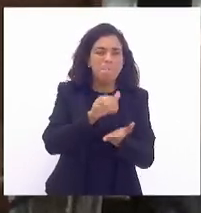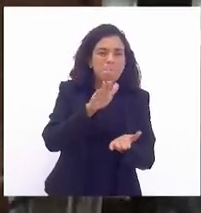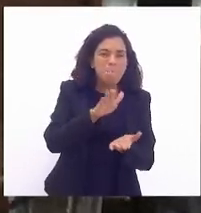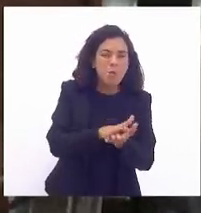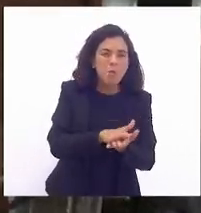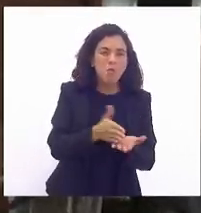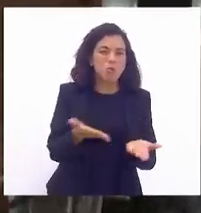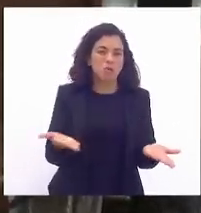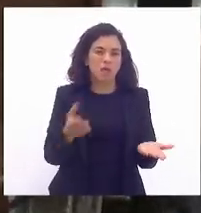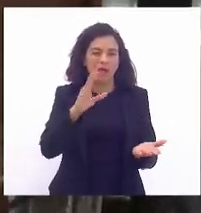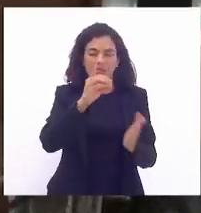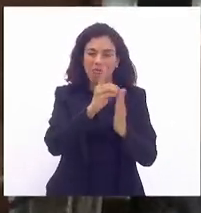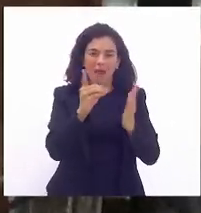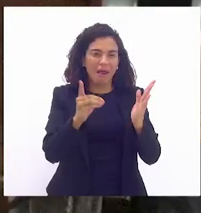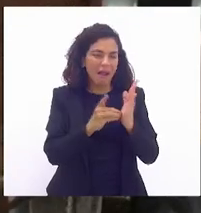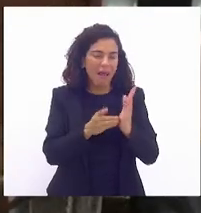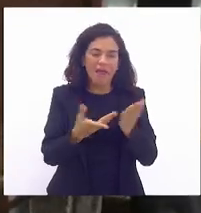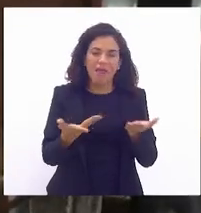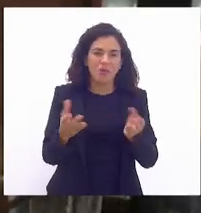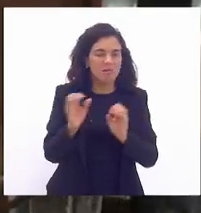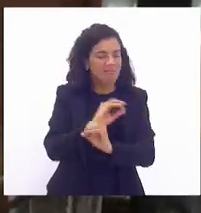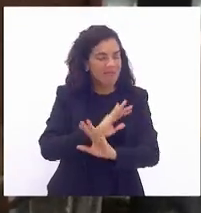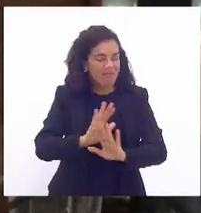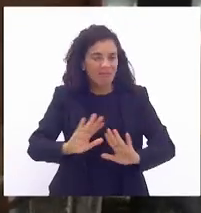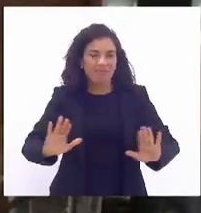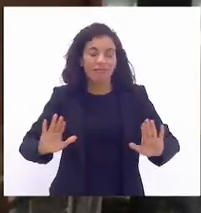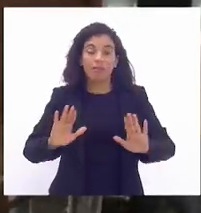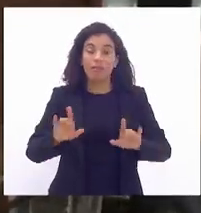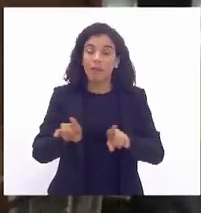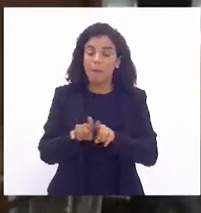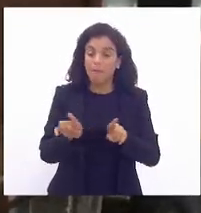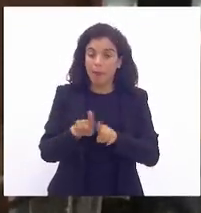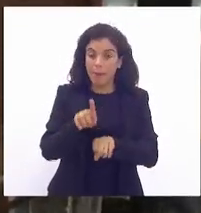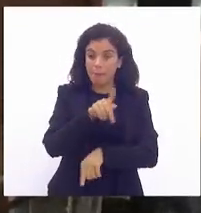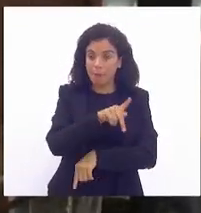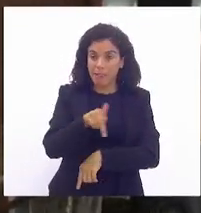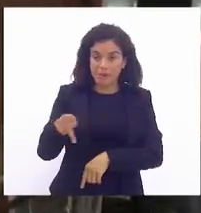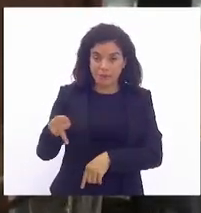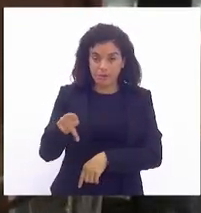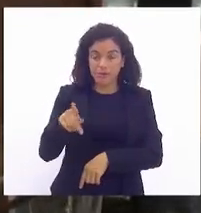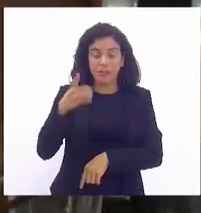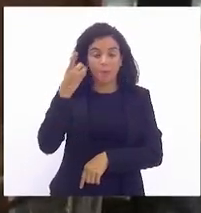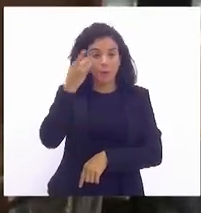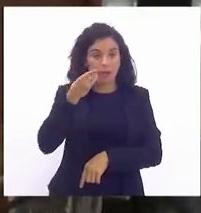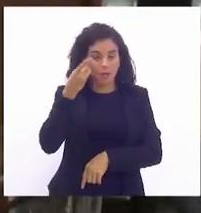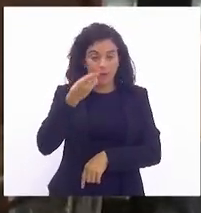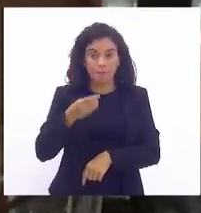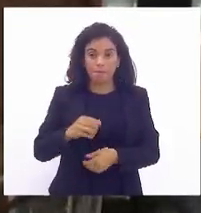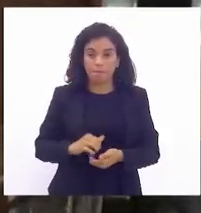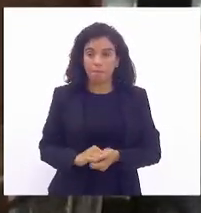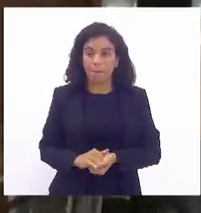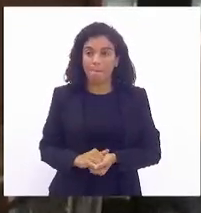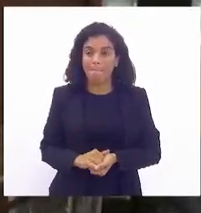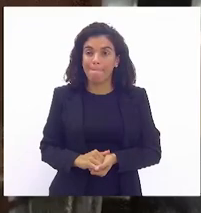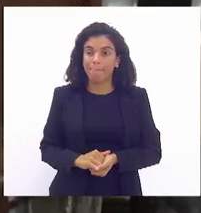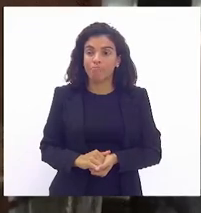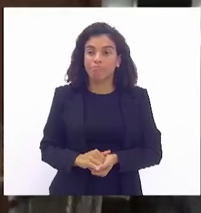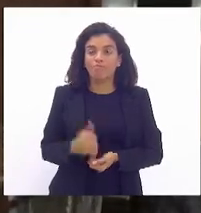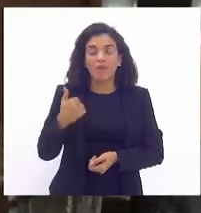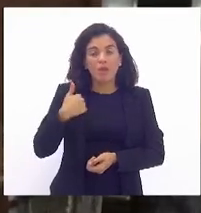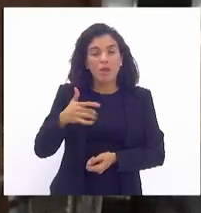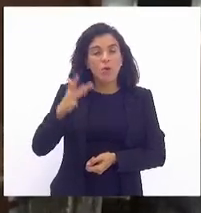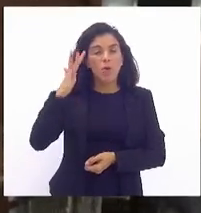nenhum decreto entrar em vigência. E, por fim, senhor presidente, senhor deputado, eu acho